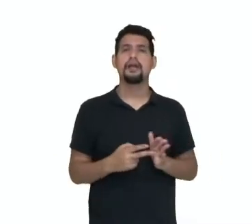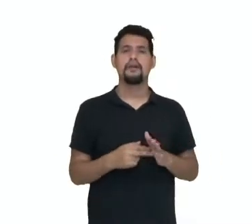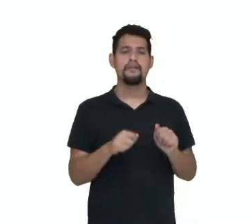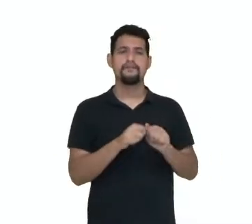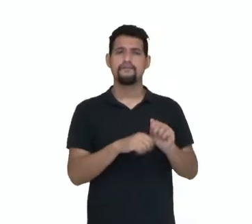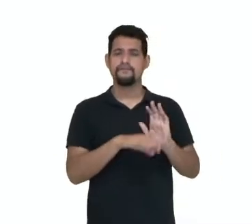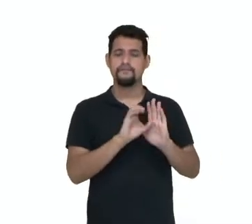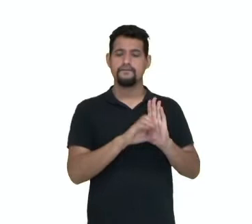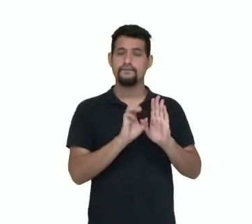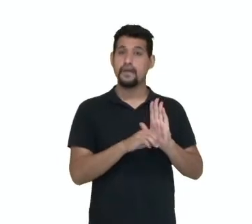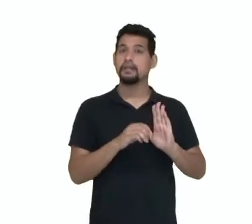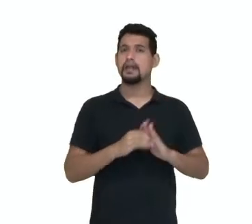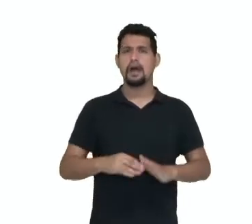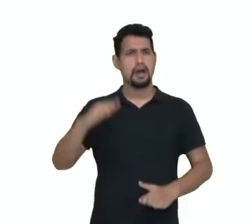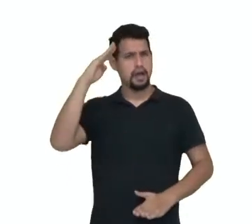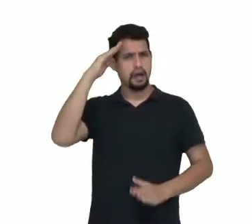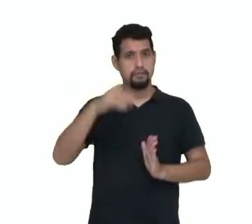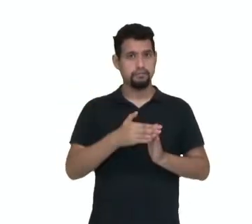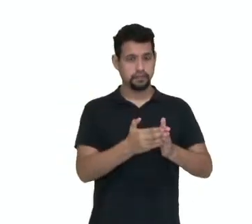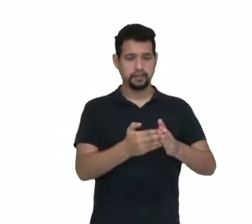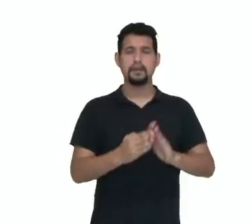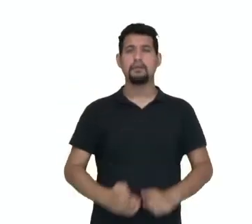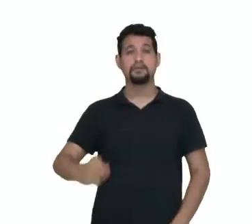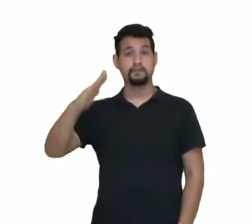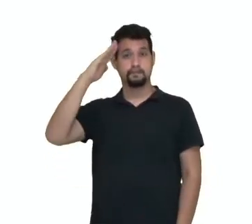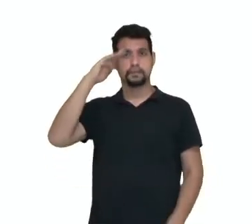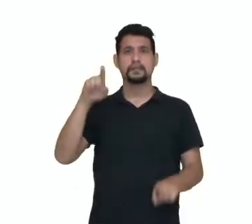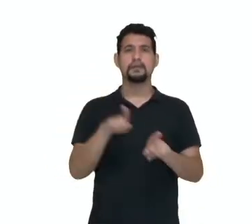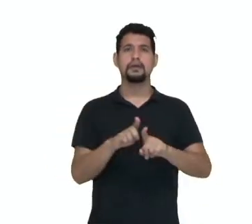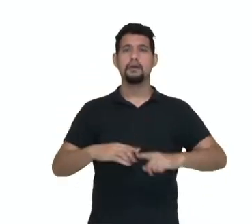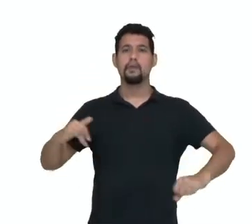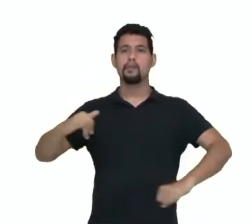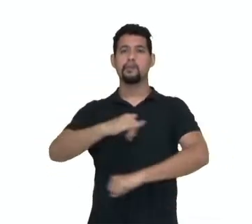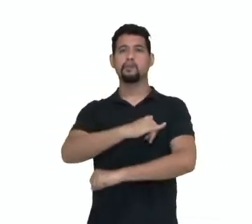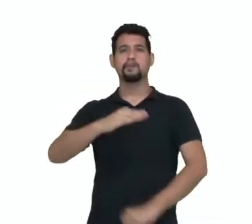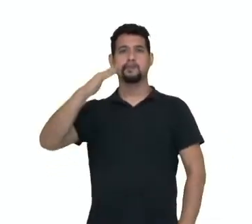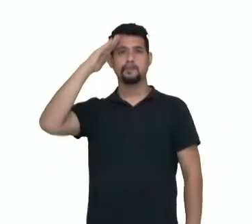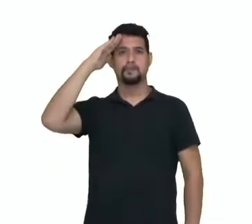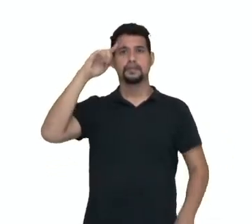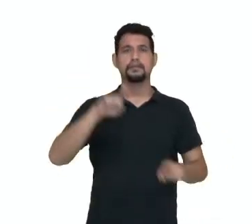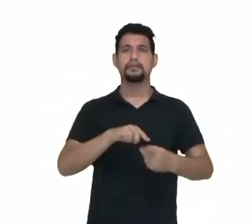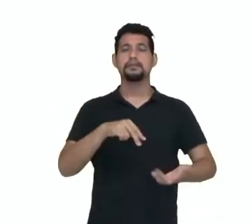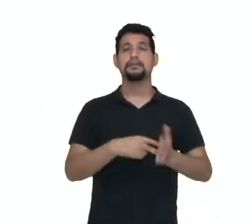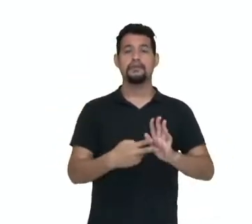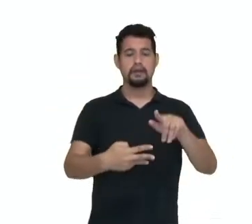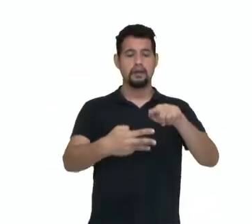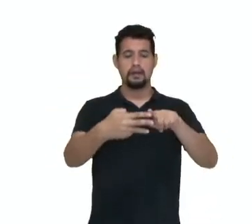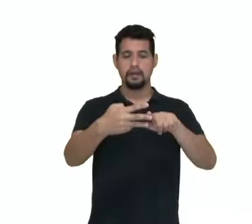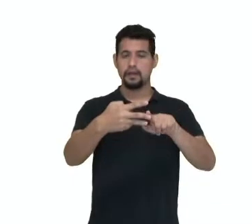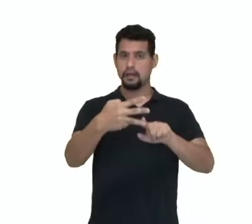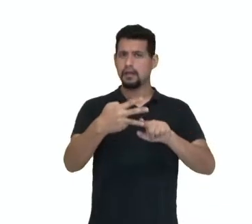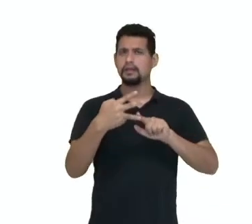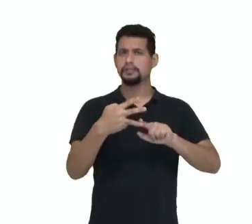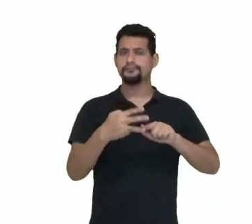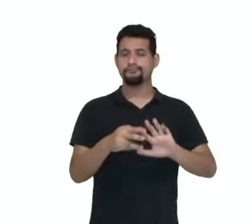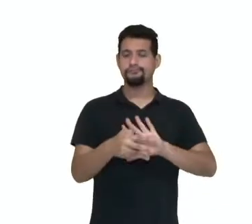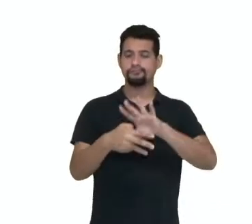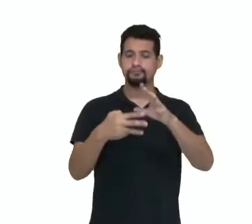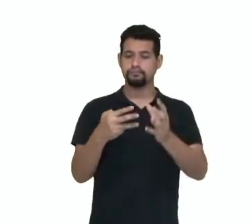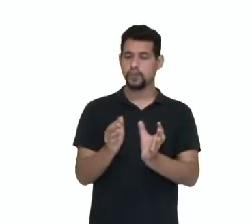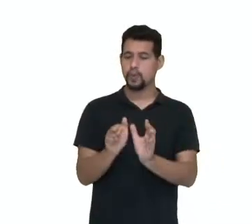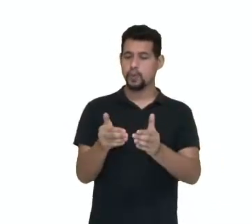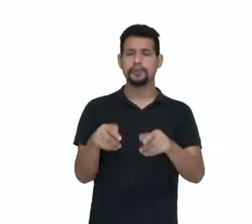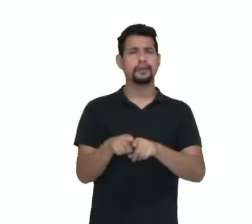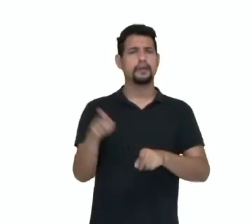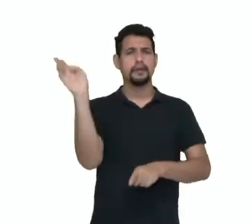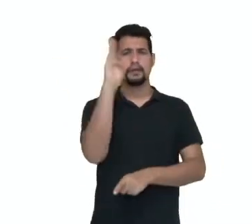pela Marinha, pelo Exército e pela Força Aérea Brasileira. Essas são as três grandes armas que o